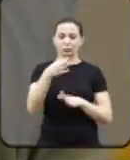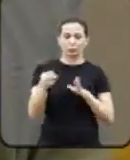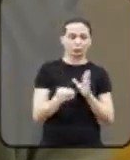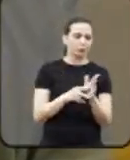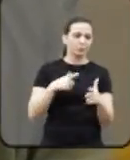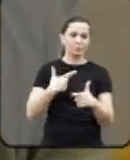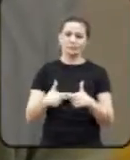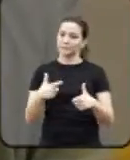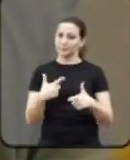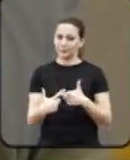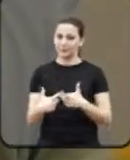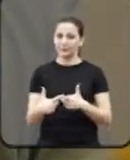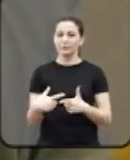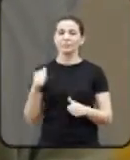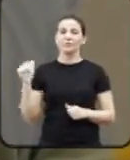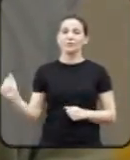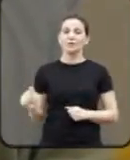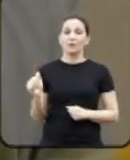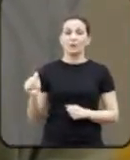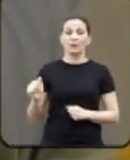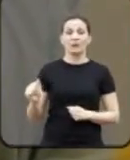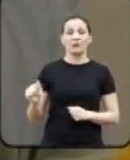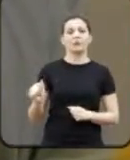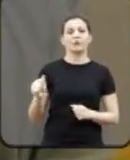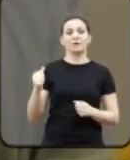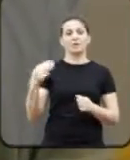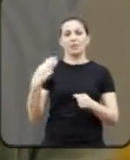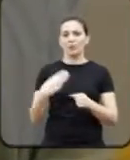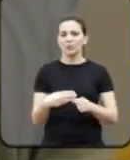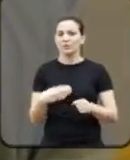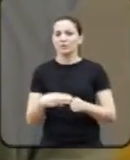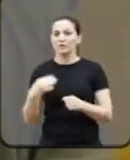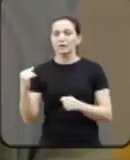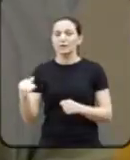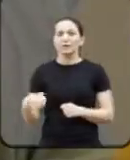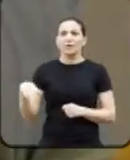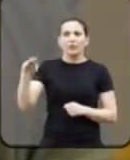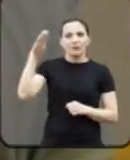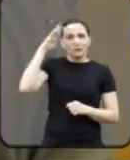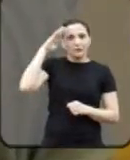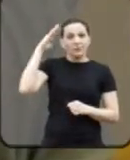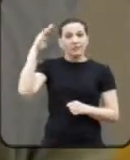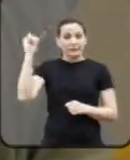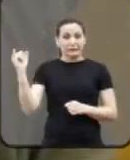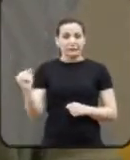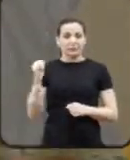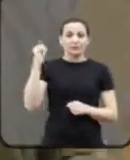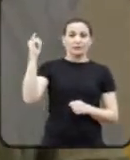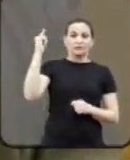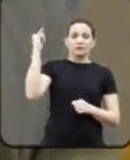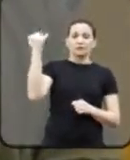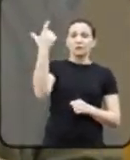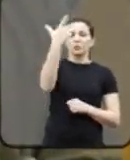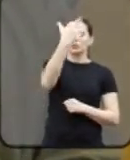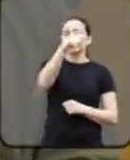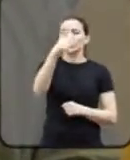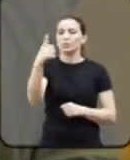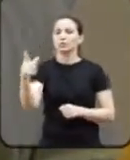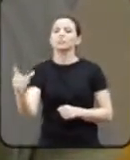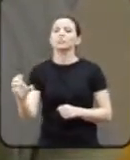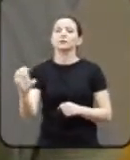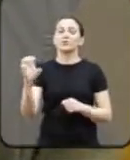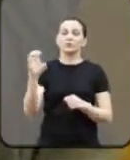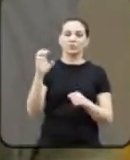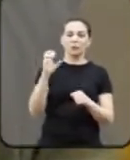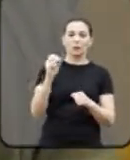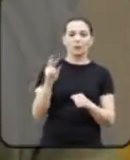né? Sempre vai ter problema. E mesmo Araraquara, que é uma cidade até privilegiada, quem sai por aí, os